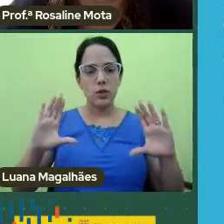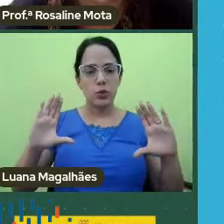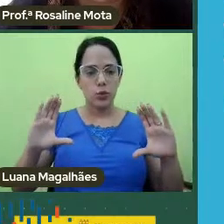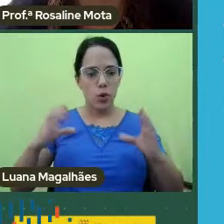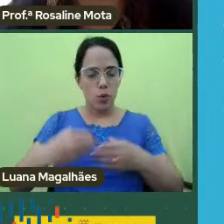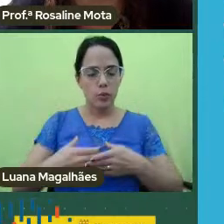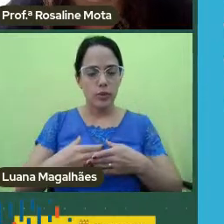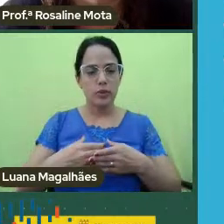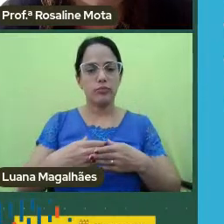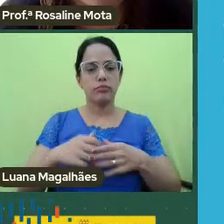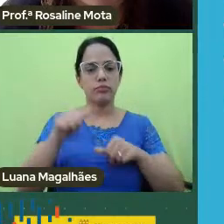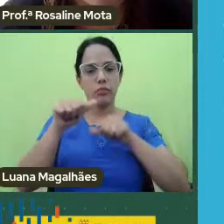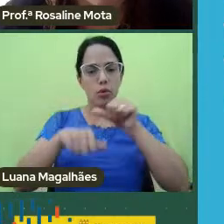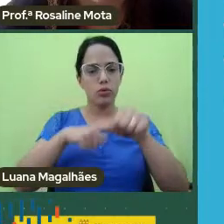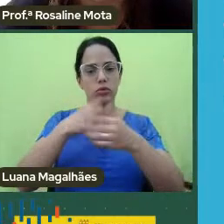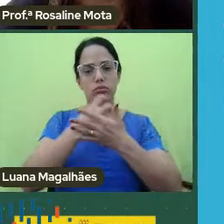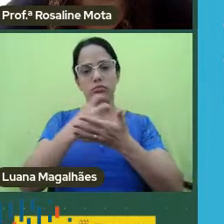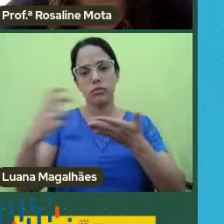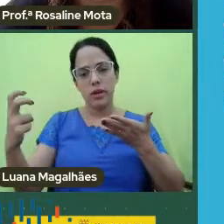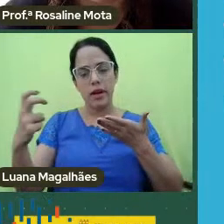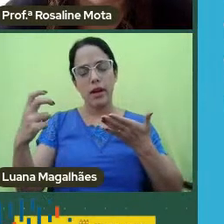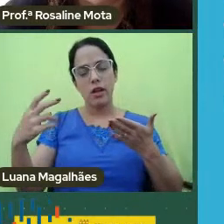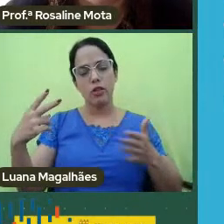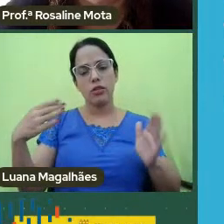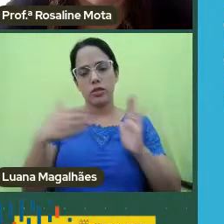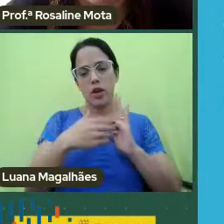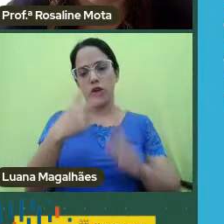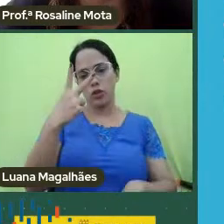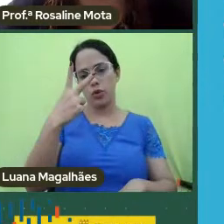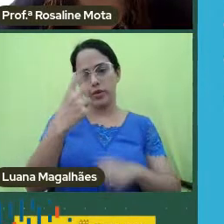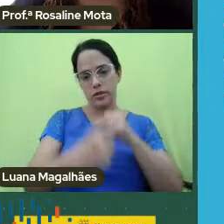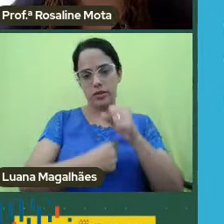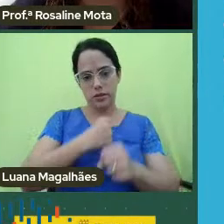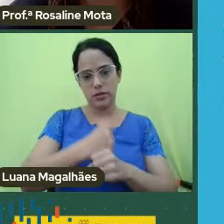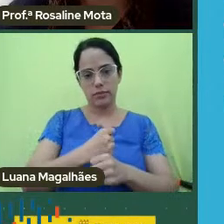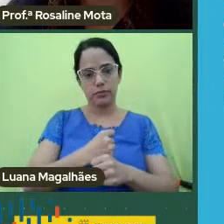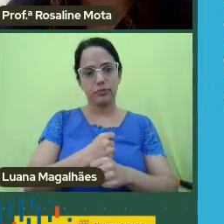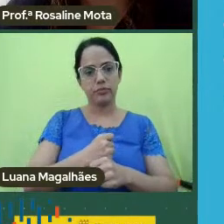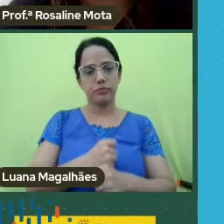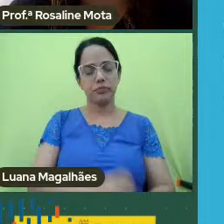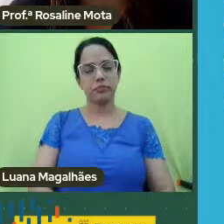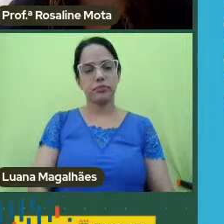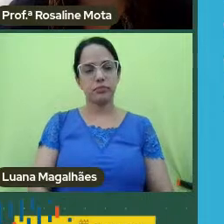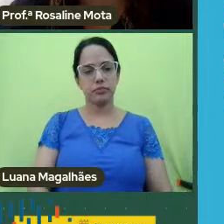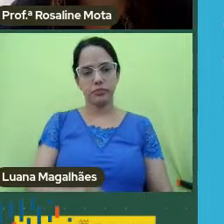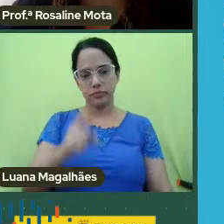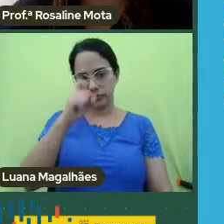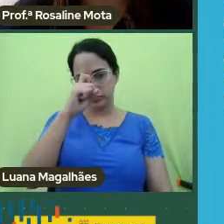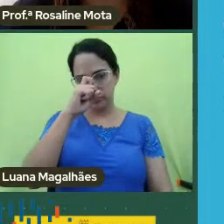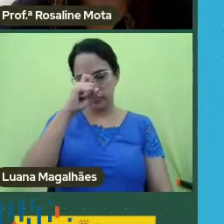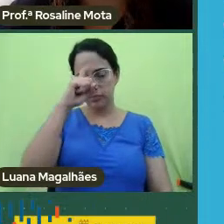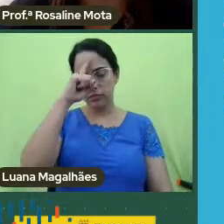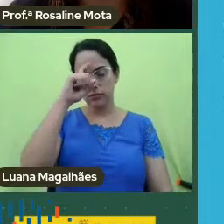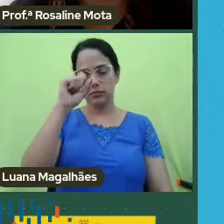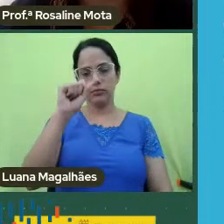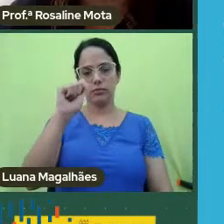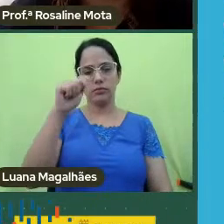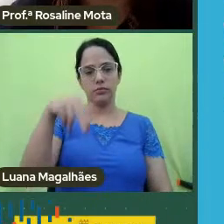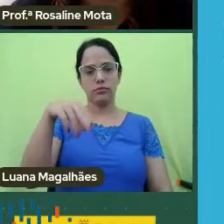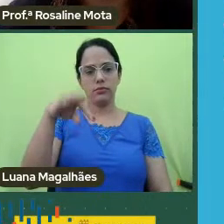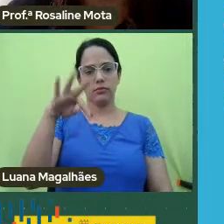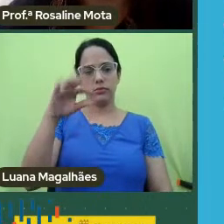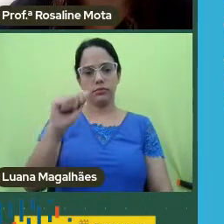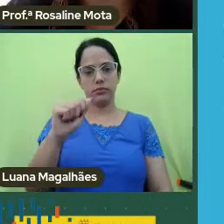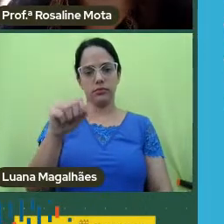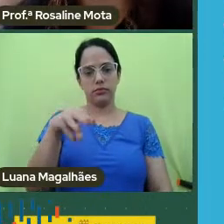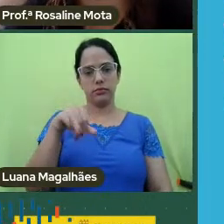ser determinada, normalmente são 2 anos, ou indeterminado. Então, o Hospital de Santa Maria, por exemplo, é